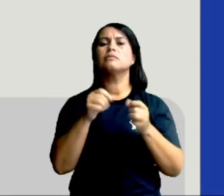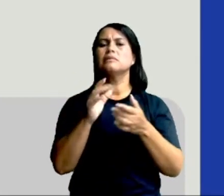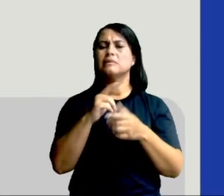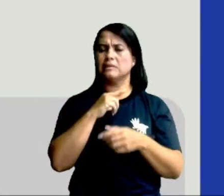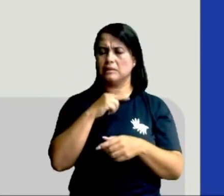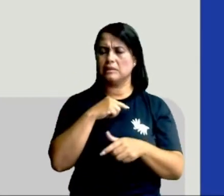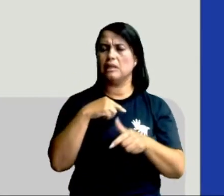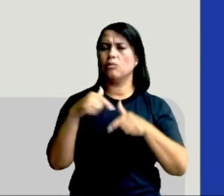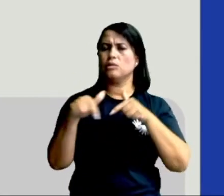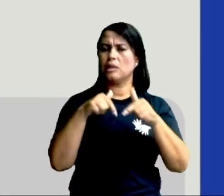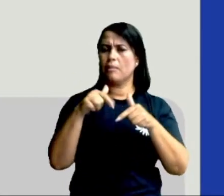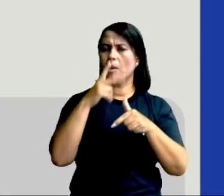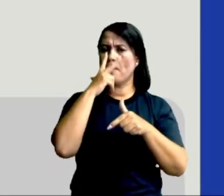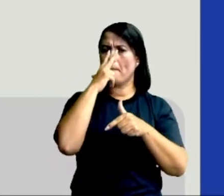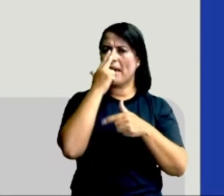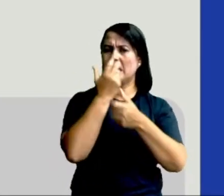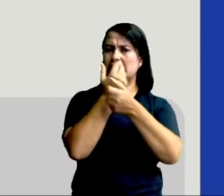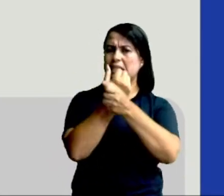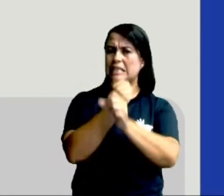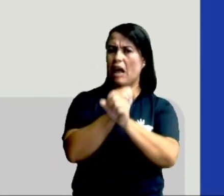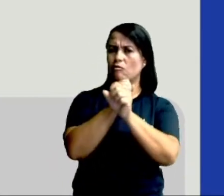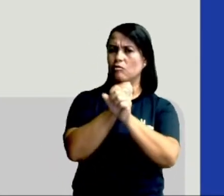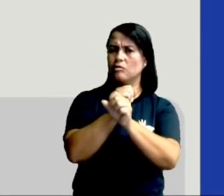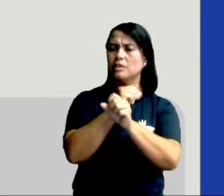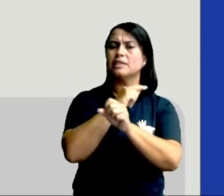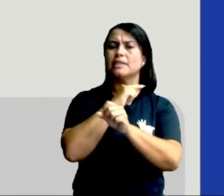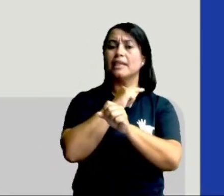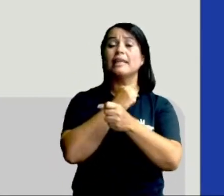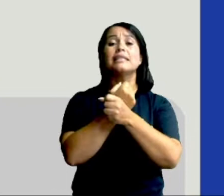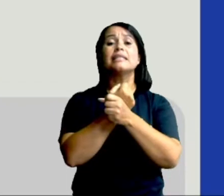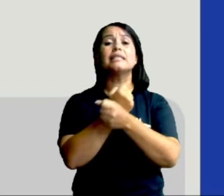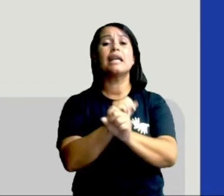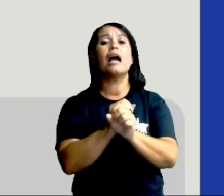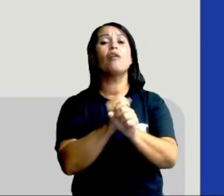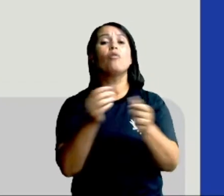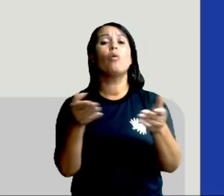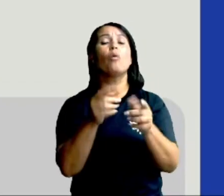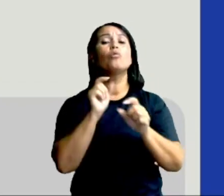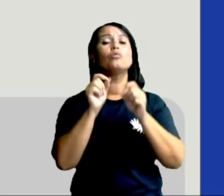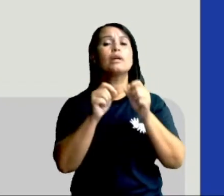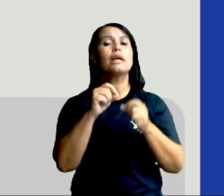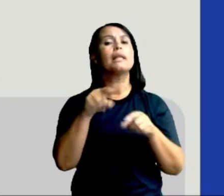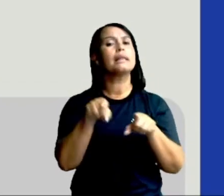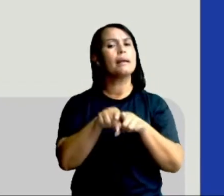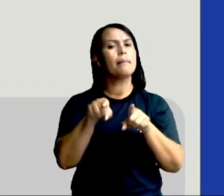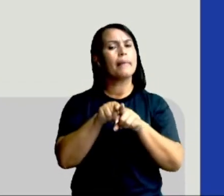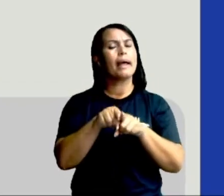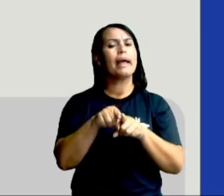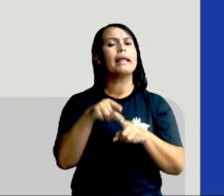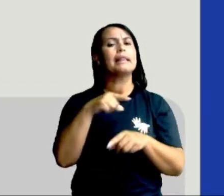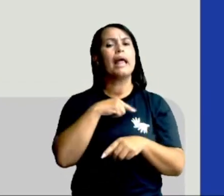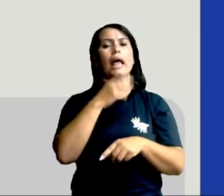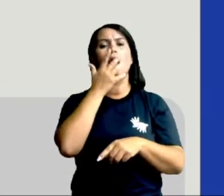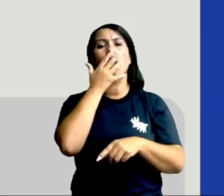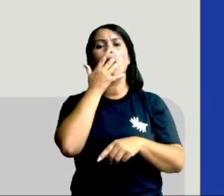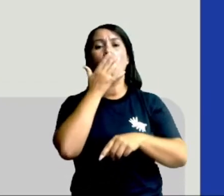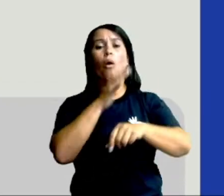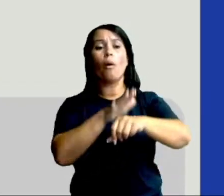que acabou, mas não acabou, tá? Que escravos de hoje também eles são pessoas de cor